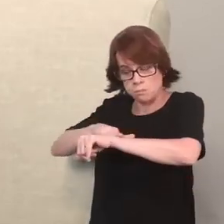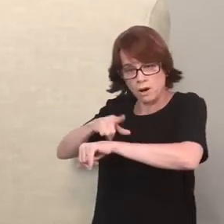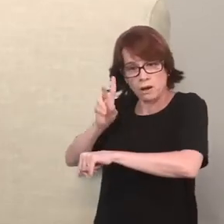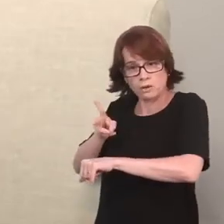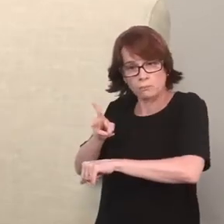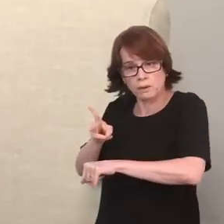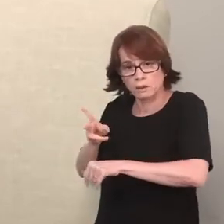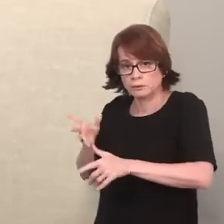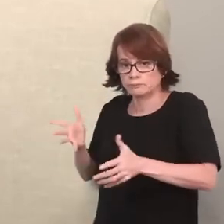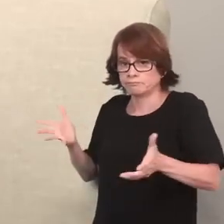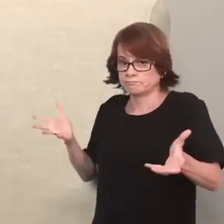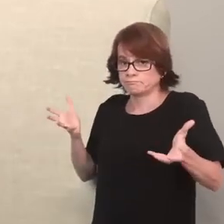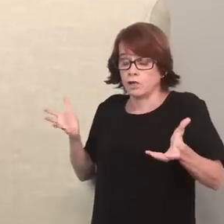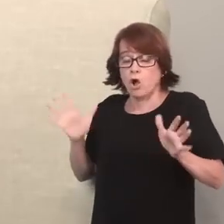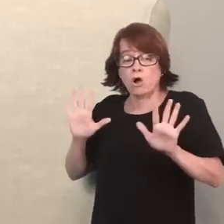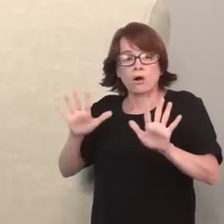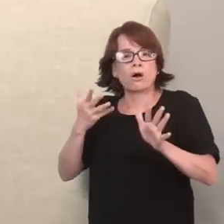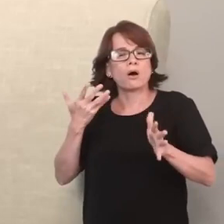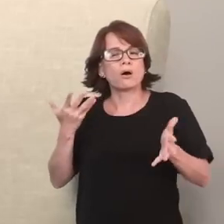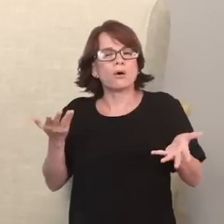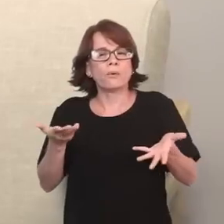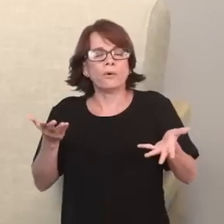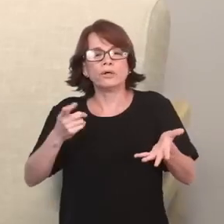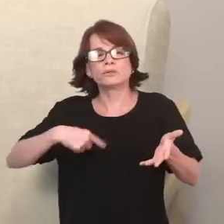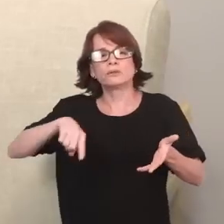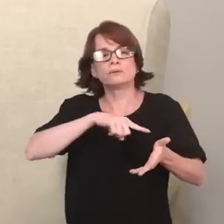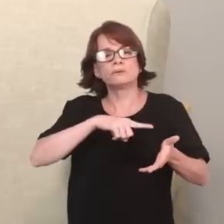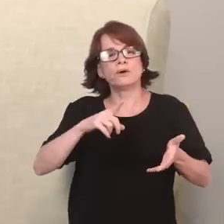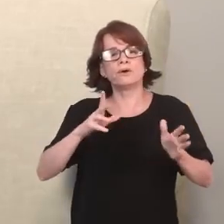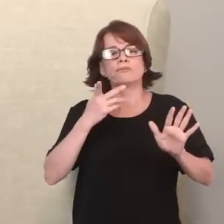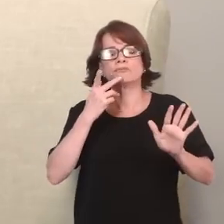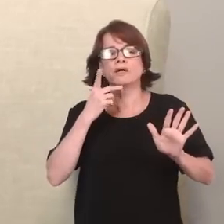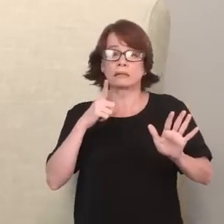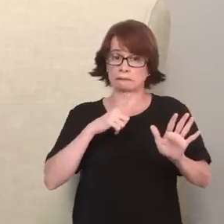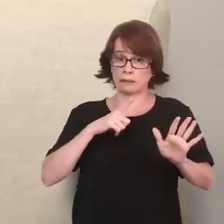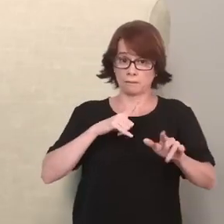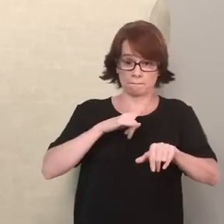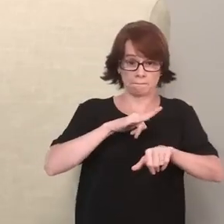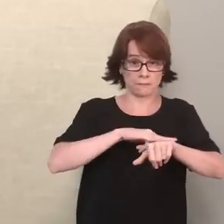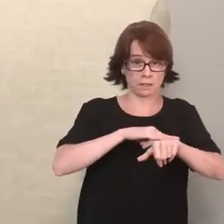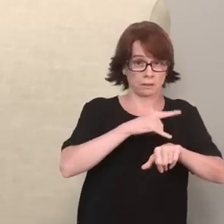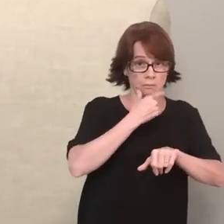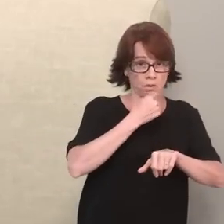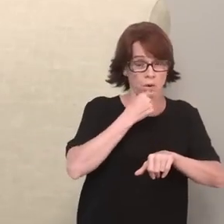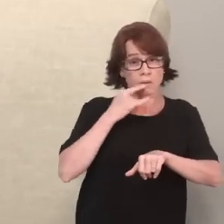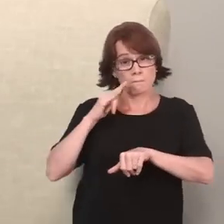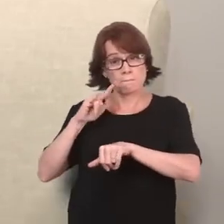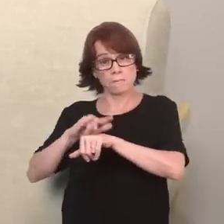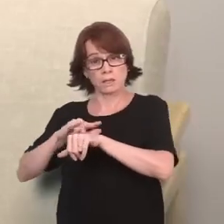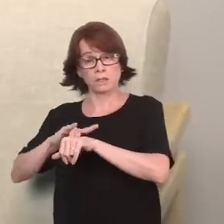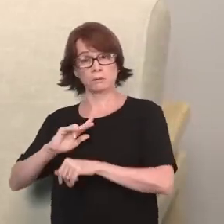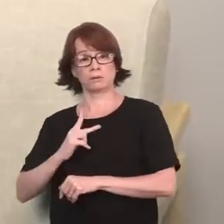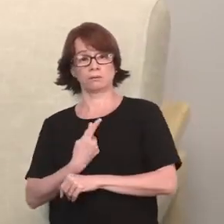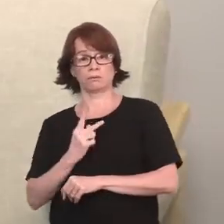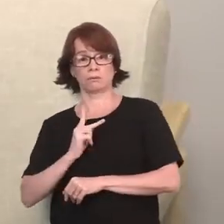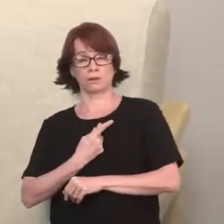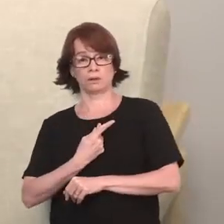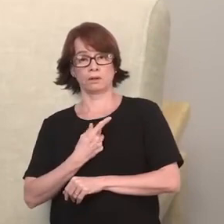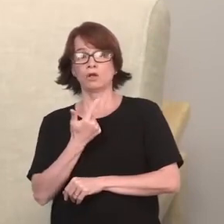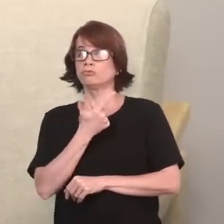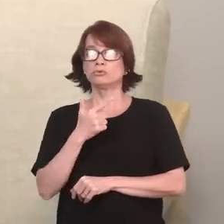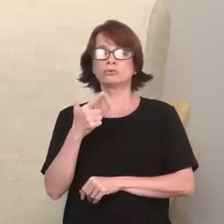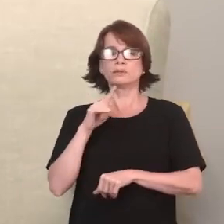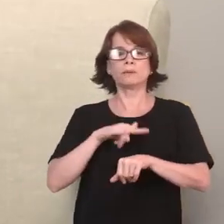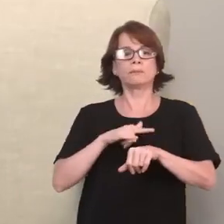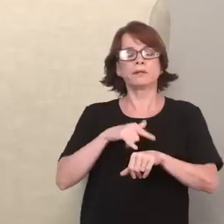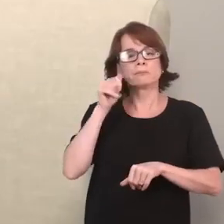no banheiro, né, hoje a gente pode dizer o seguinte, que existe banheiro para homem e banheiro para trans. Não